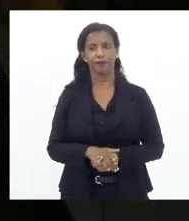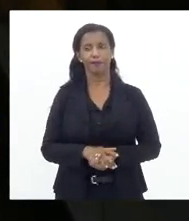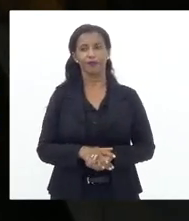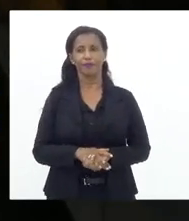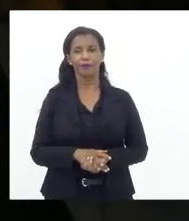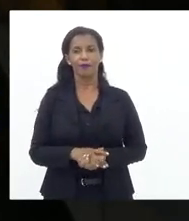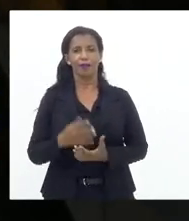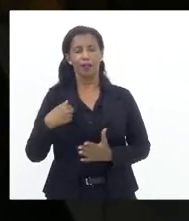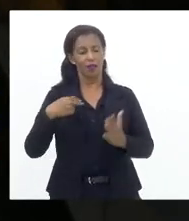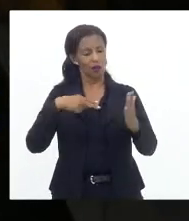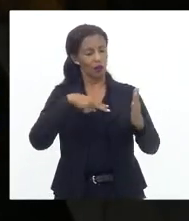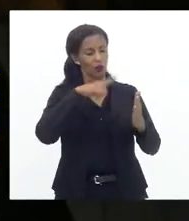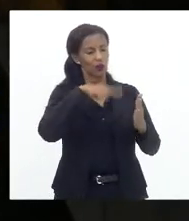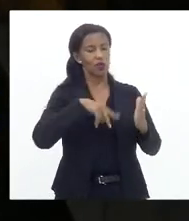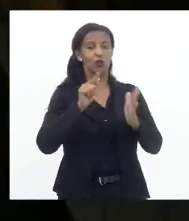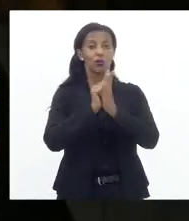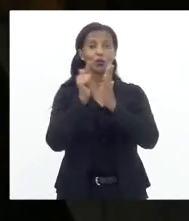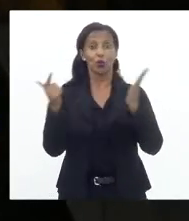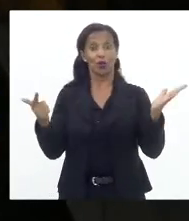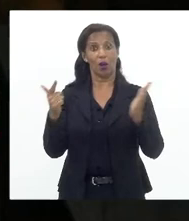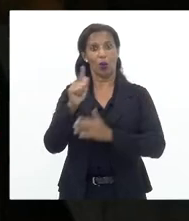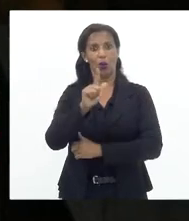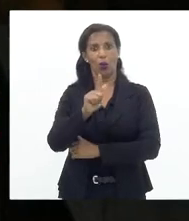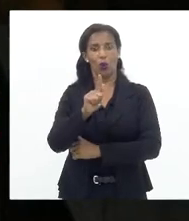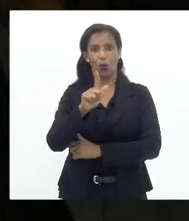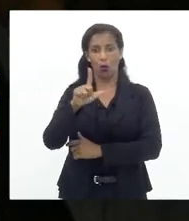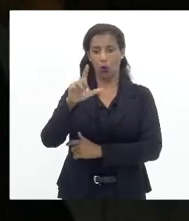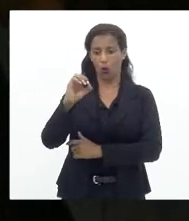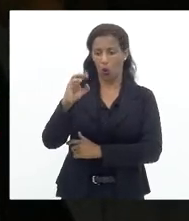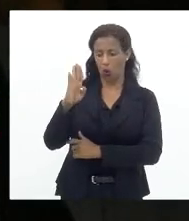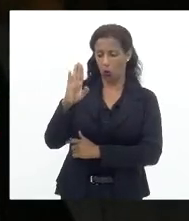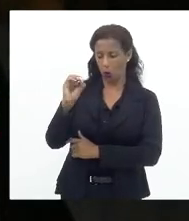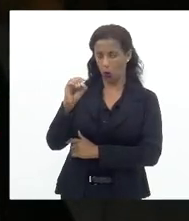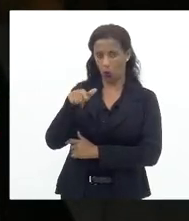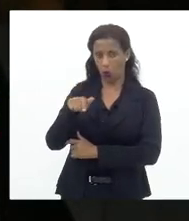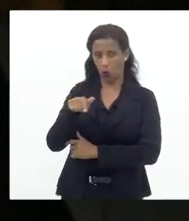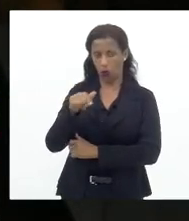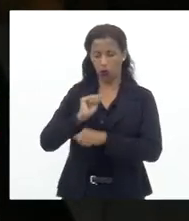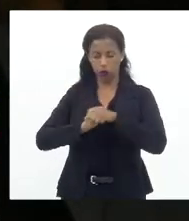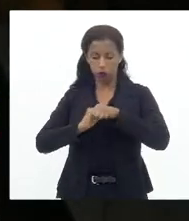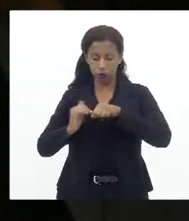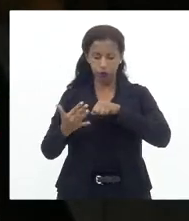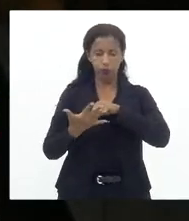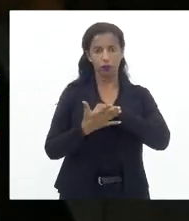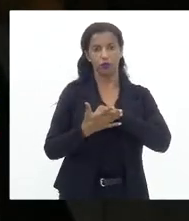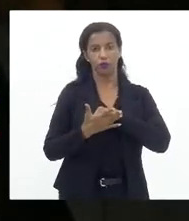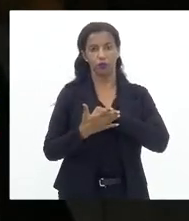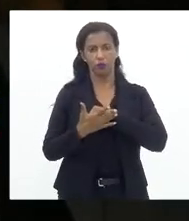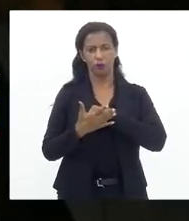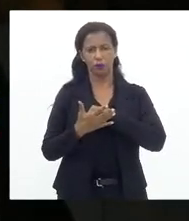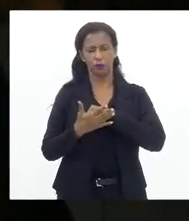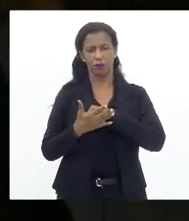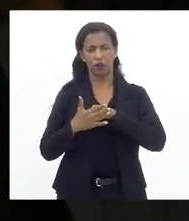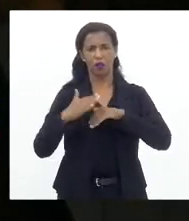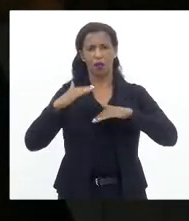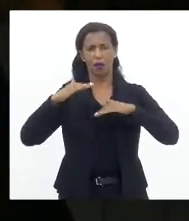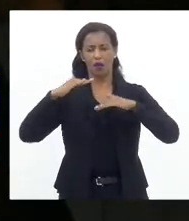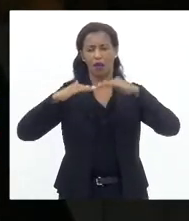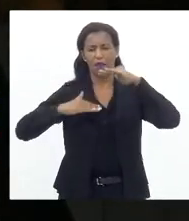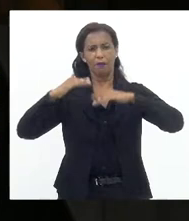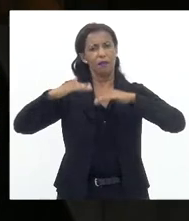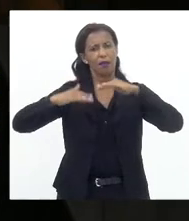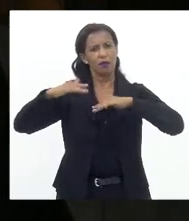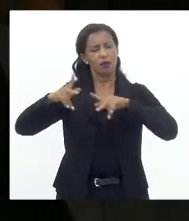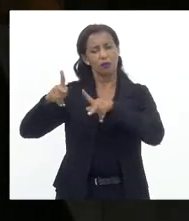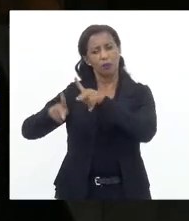eu li no jornal O Globo o Kiko uma cor verde é a média da nossa